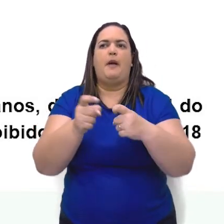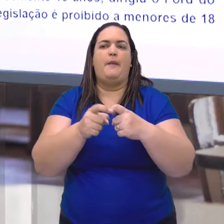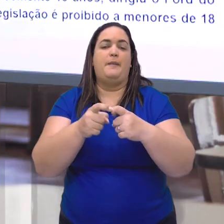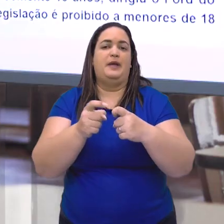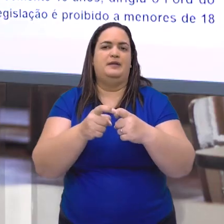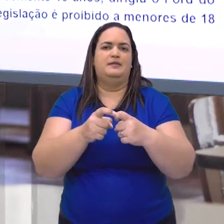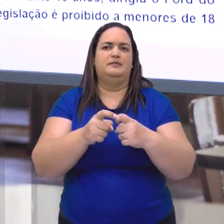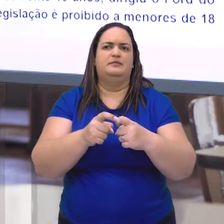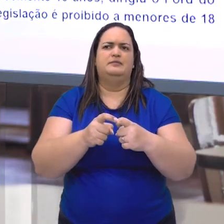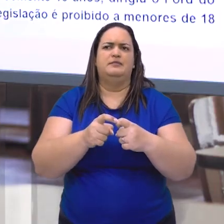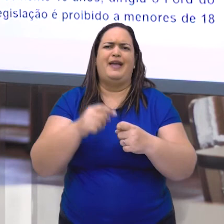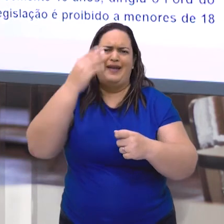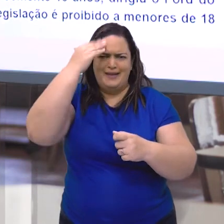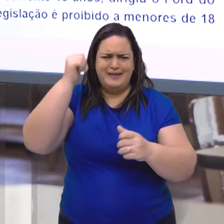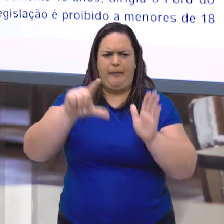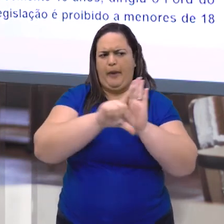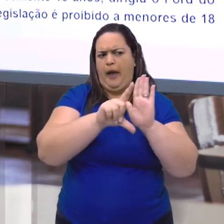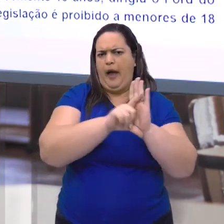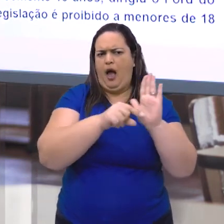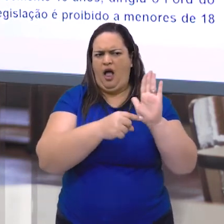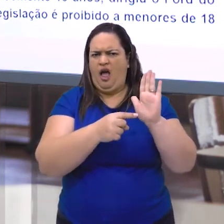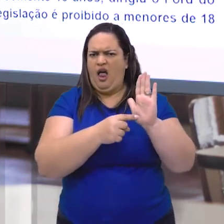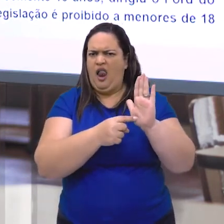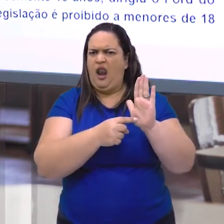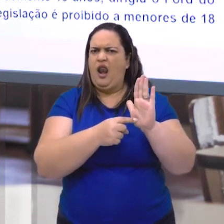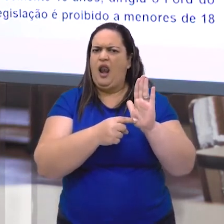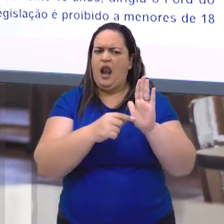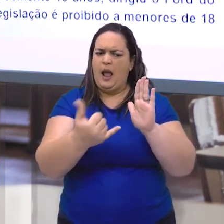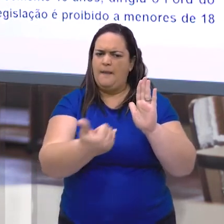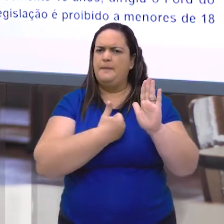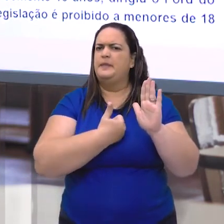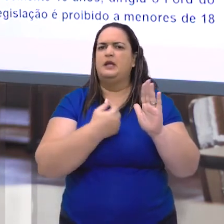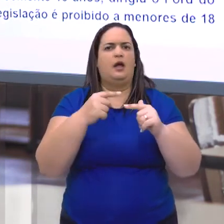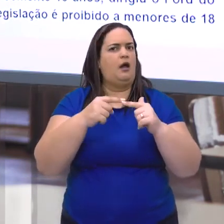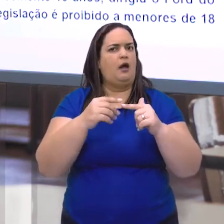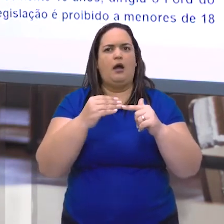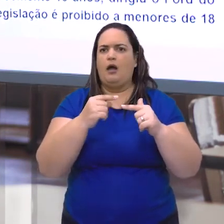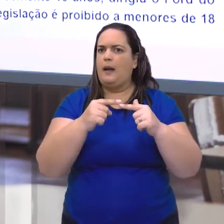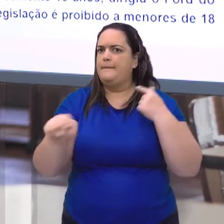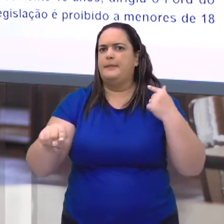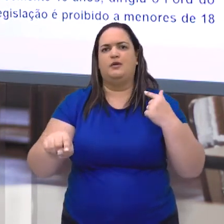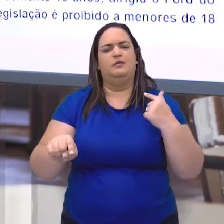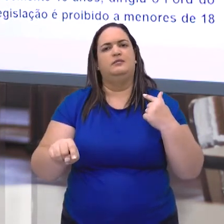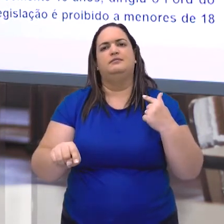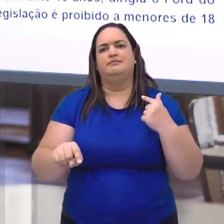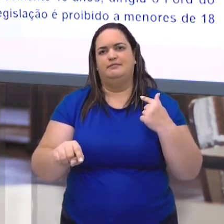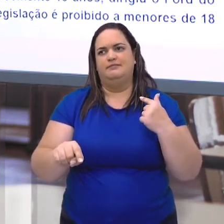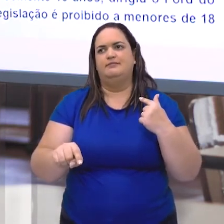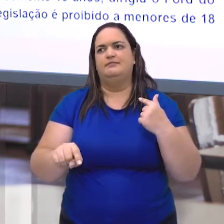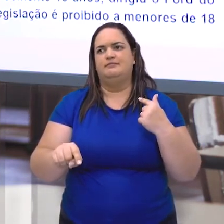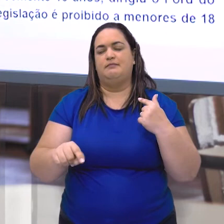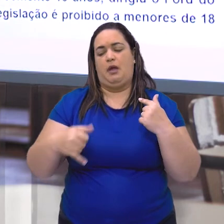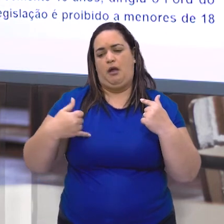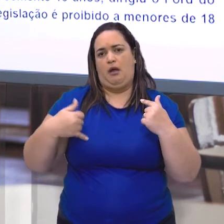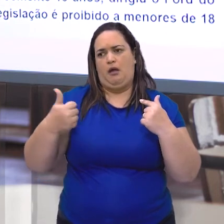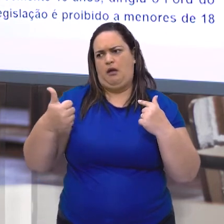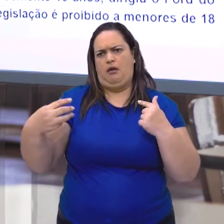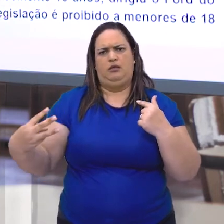dirigir. Então aí você tem uma figura relacionada lá ao conto, né, que foi colocado na